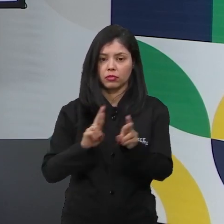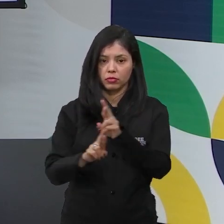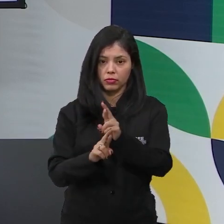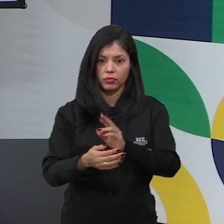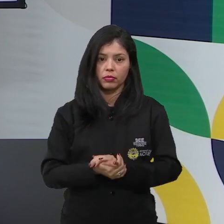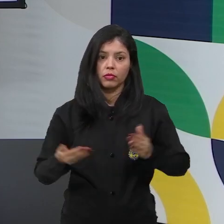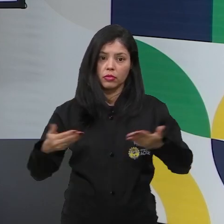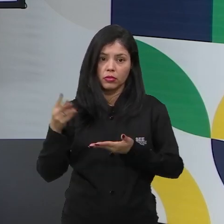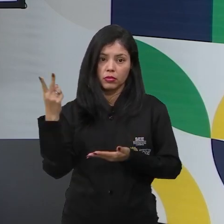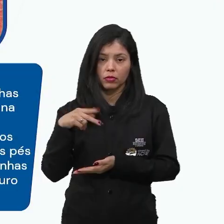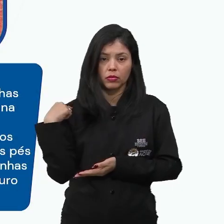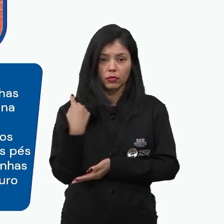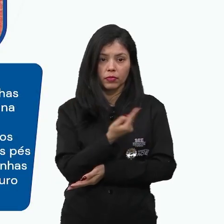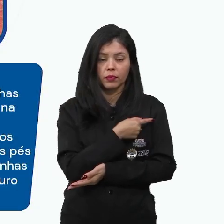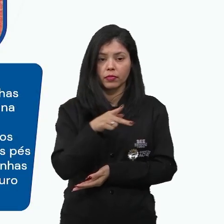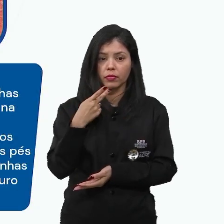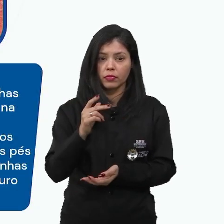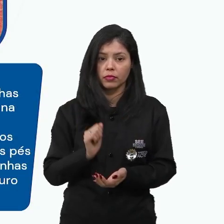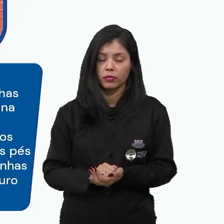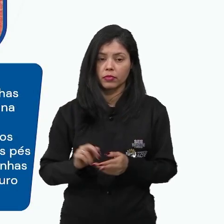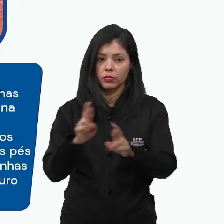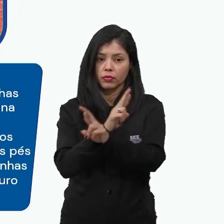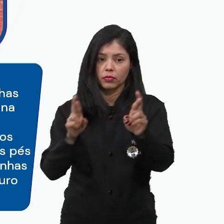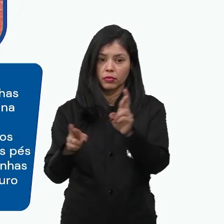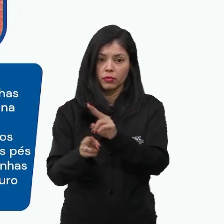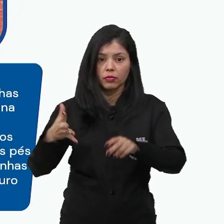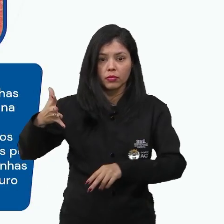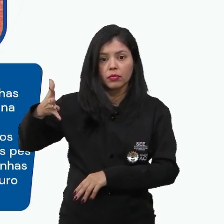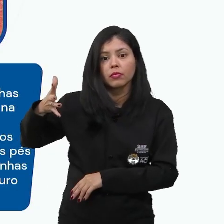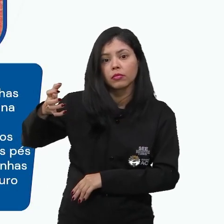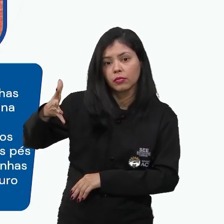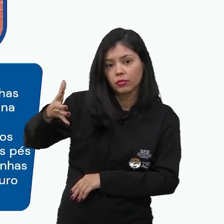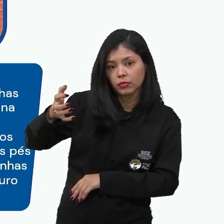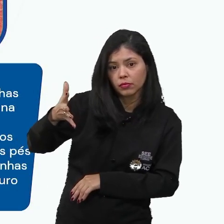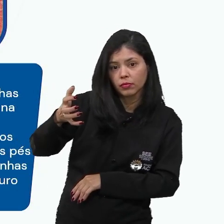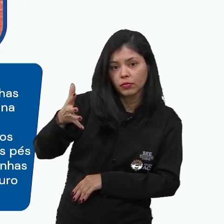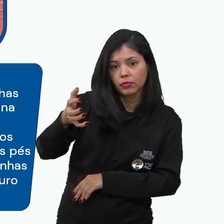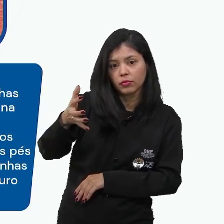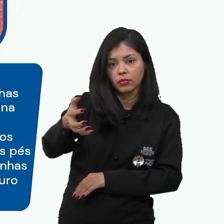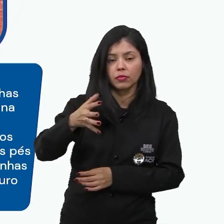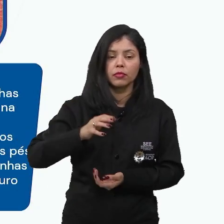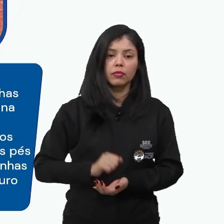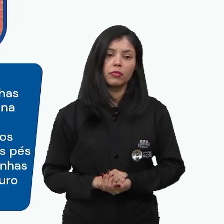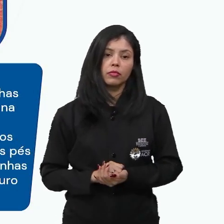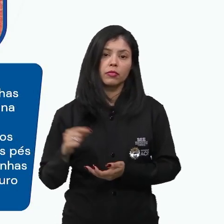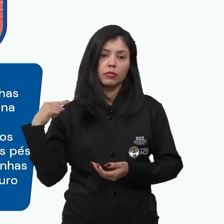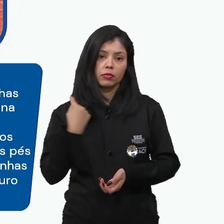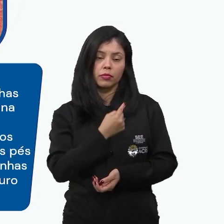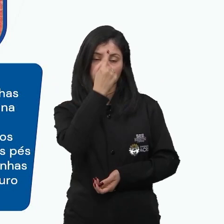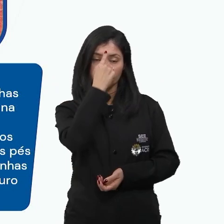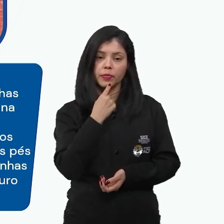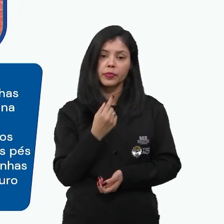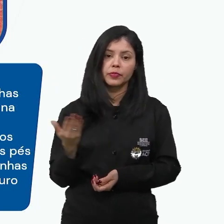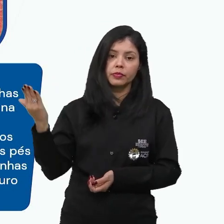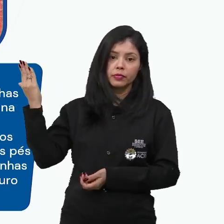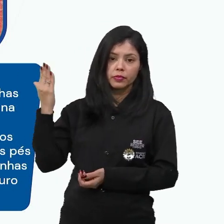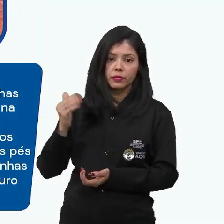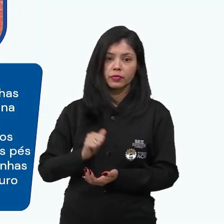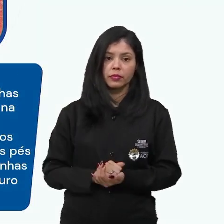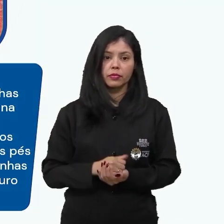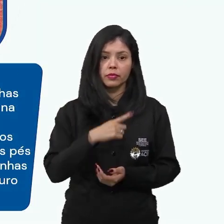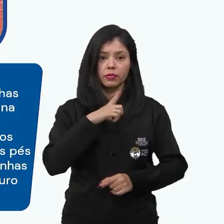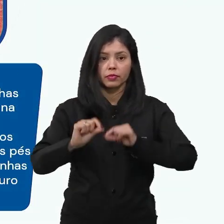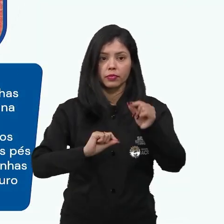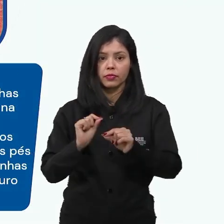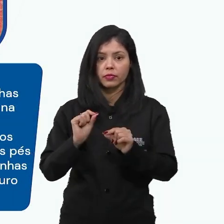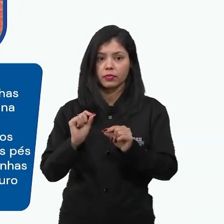relacionadas. Agora a gente vai falar sobre as doenças relacionadas à bactéria. Então aqui, ó, na nossa imagem, como vocês podem ver, a